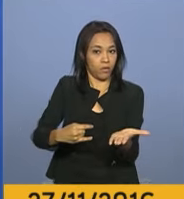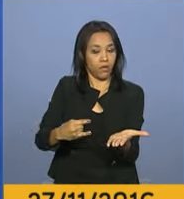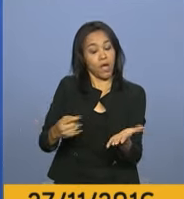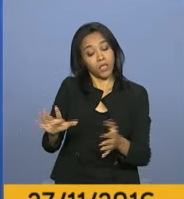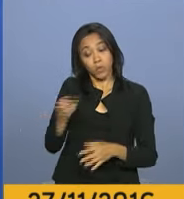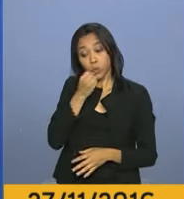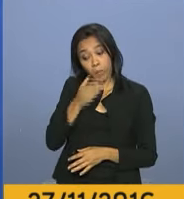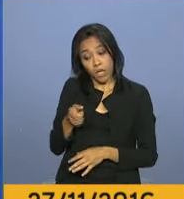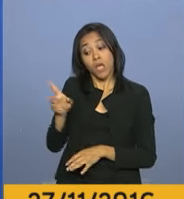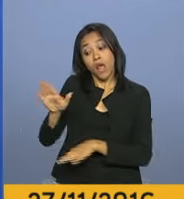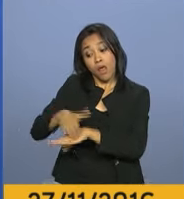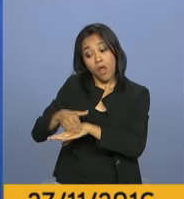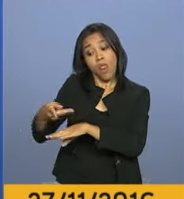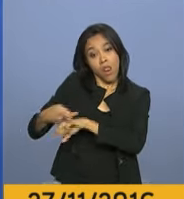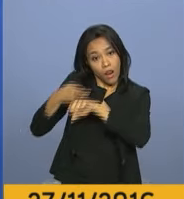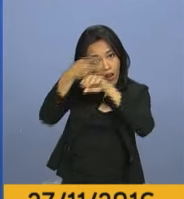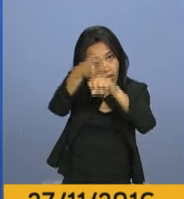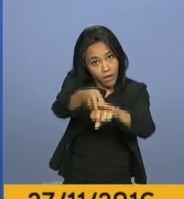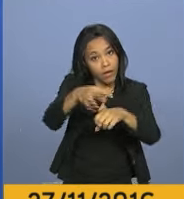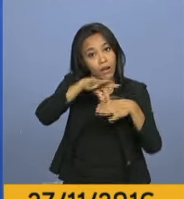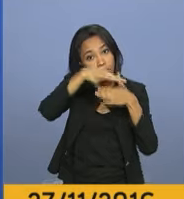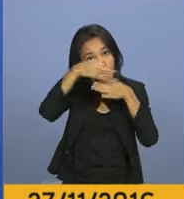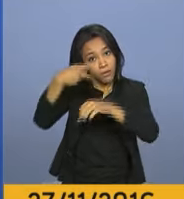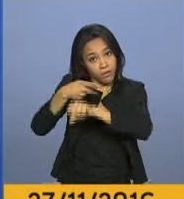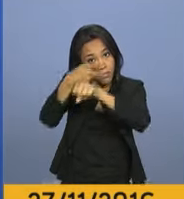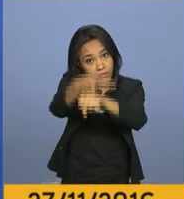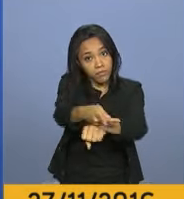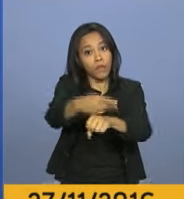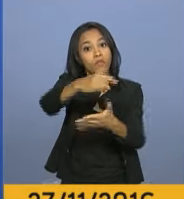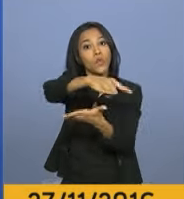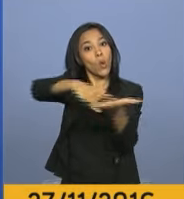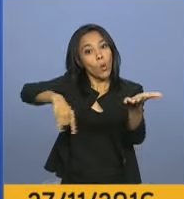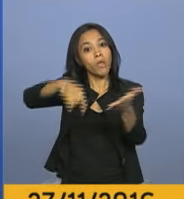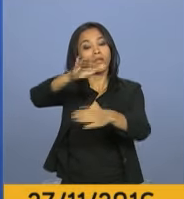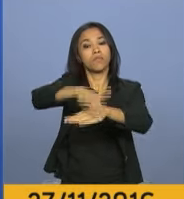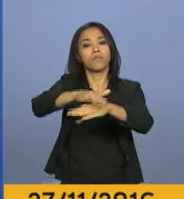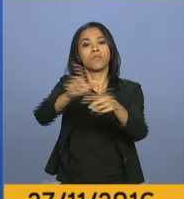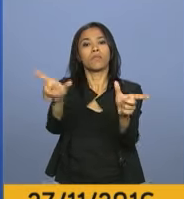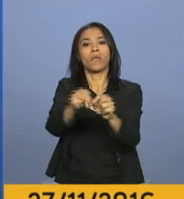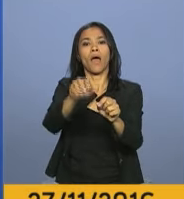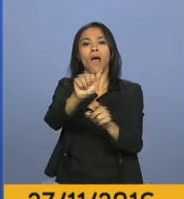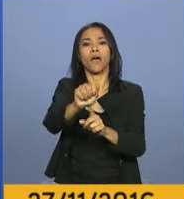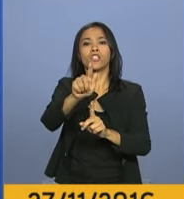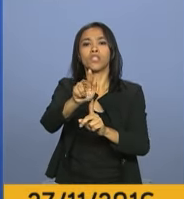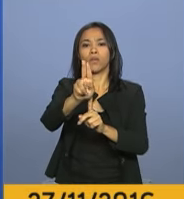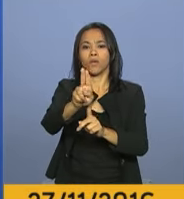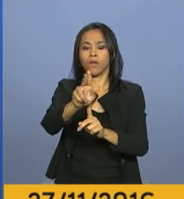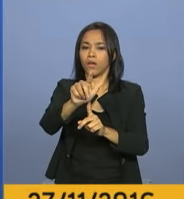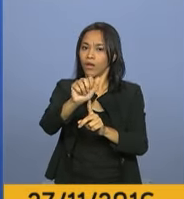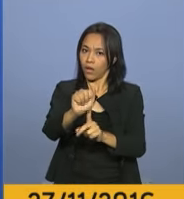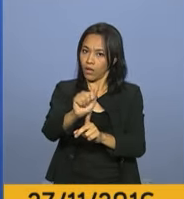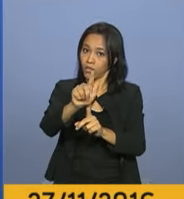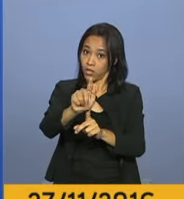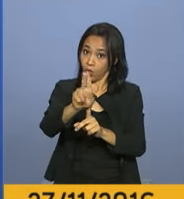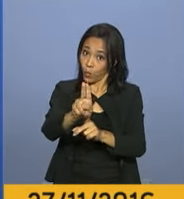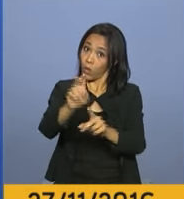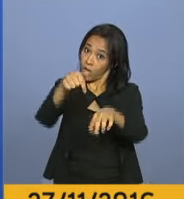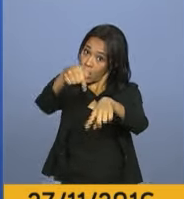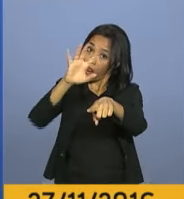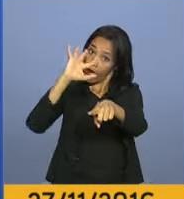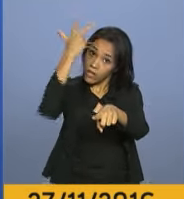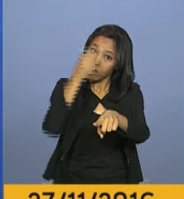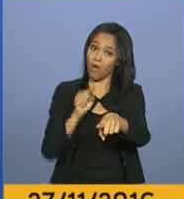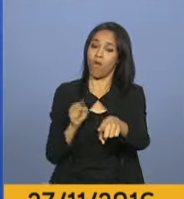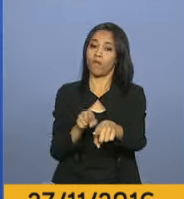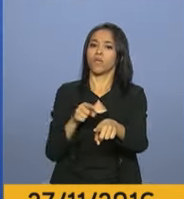seguinte, mande para a AGU, para a Advocacia Geral da União, e ela arbitra esta questão, né? Quando eu digo vou arbitrar